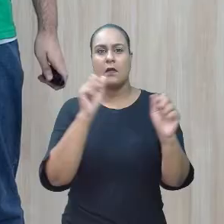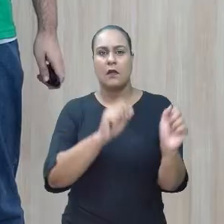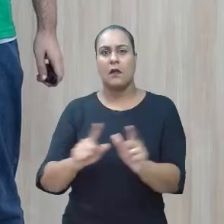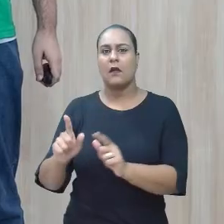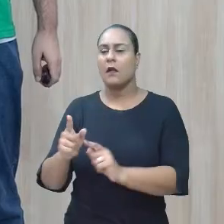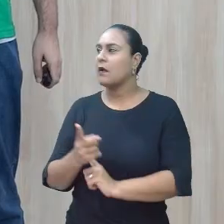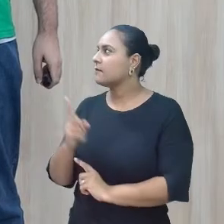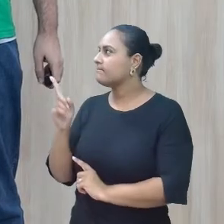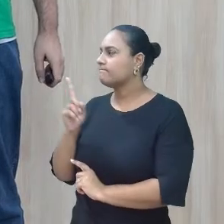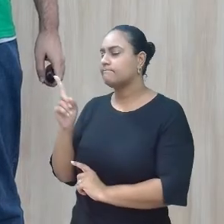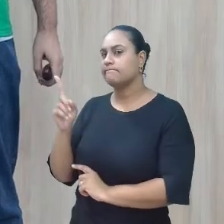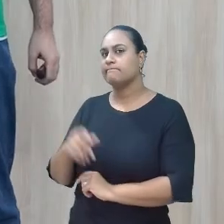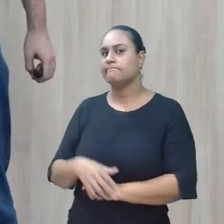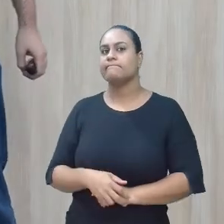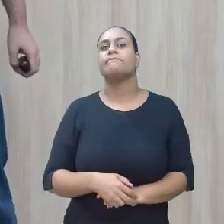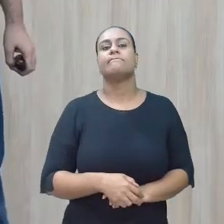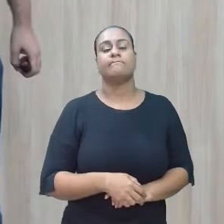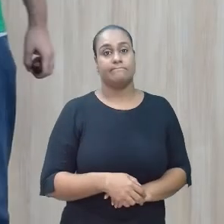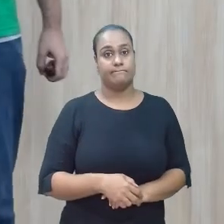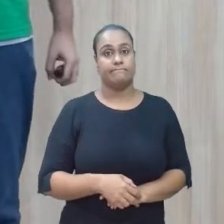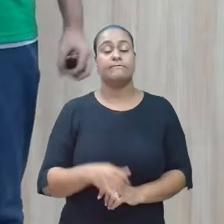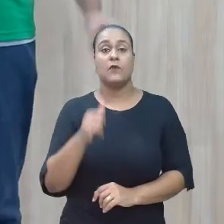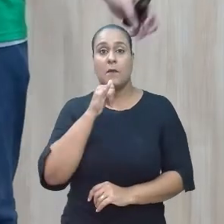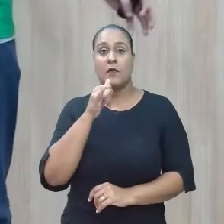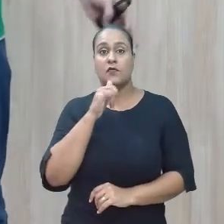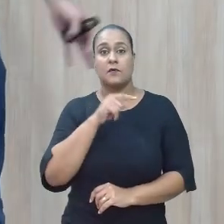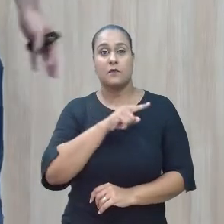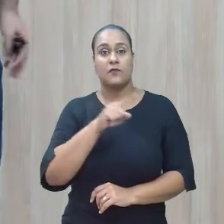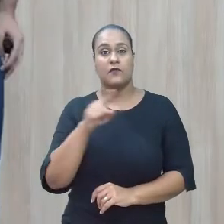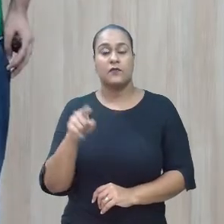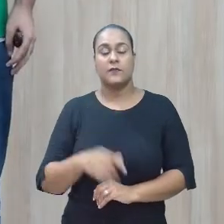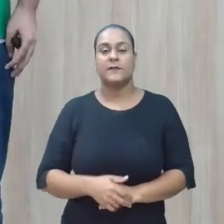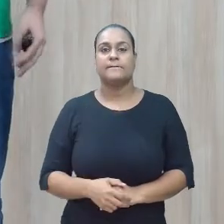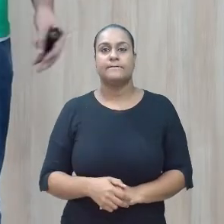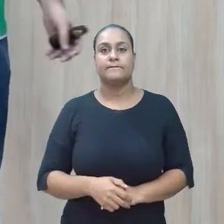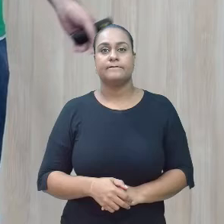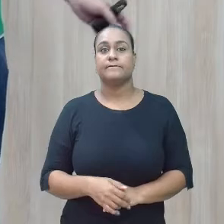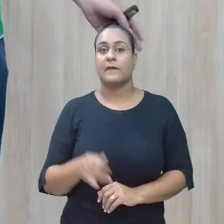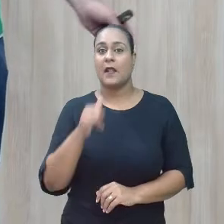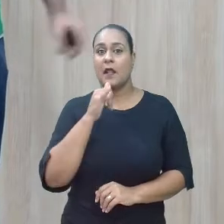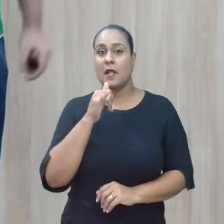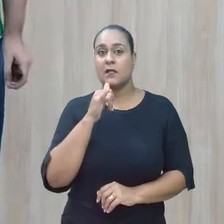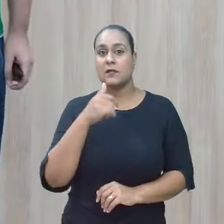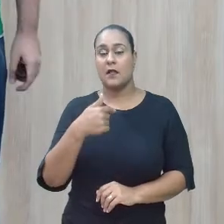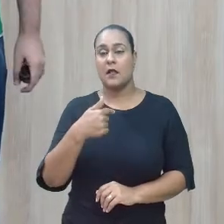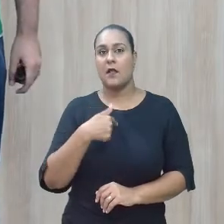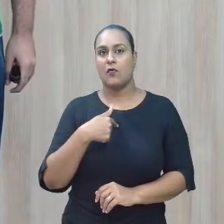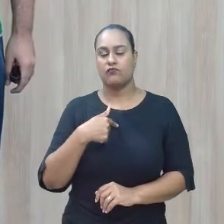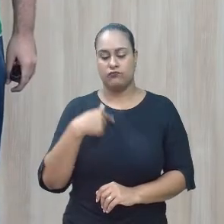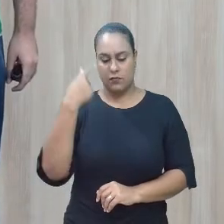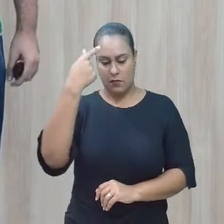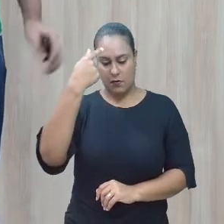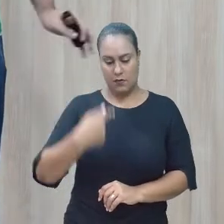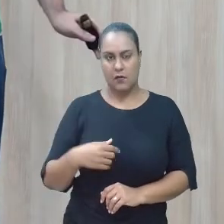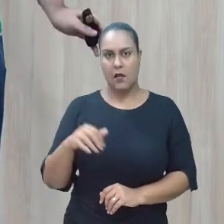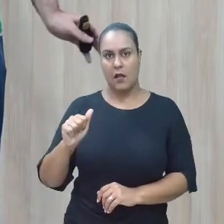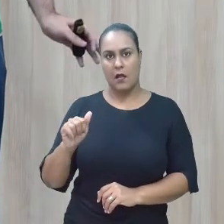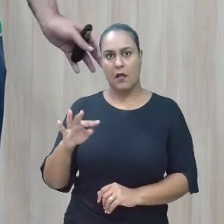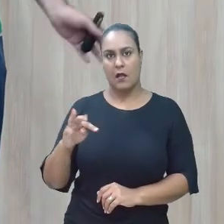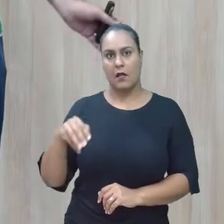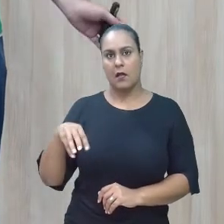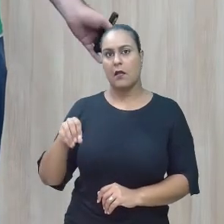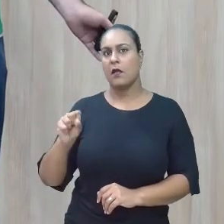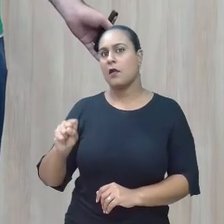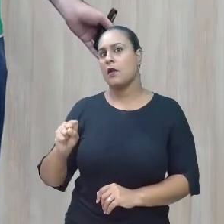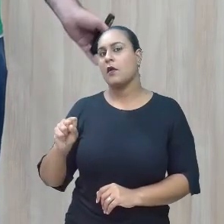agora, nós vamos exemplificar para vocês. Por exemplo, vamos dizer que eu sou aqui a atmosfera e estou sofrendo